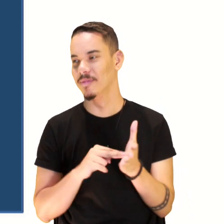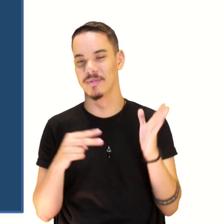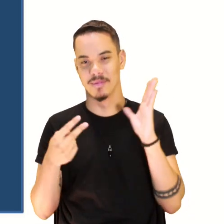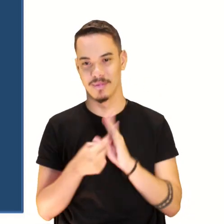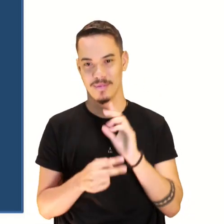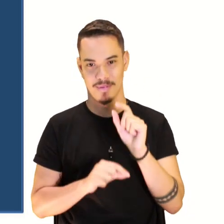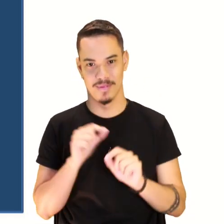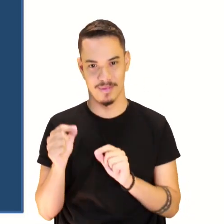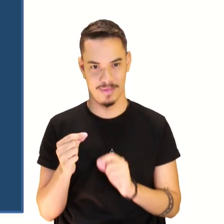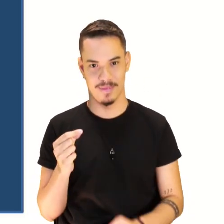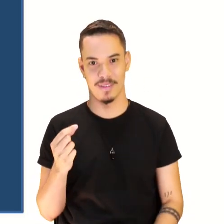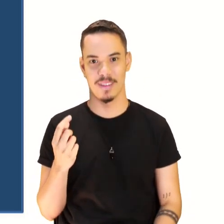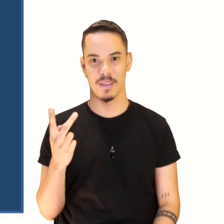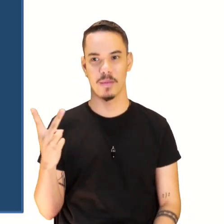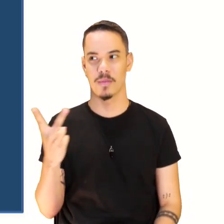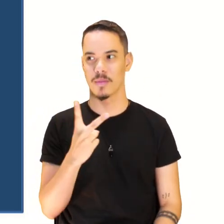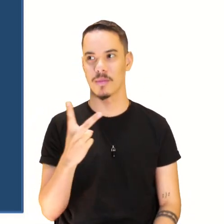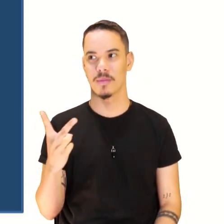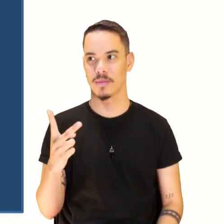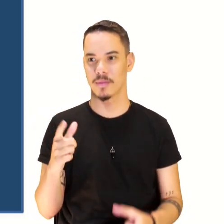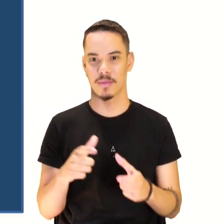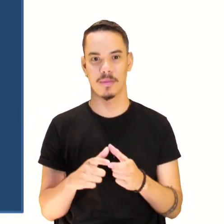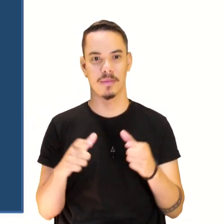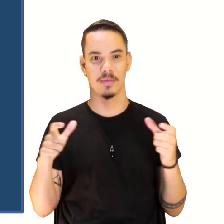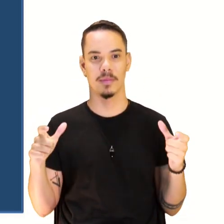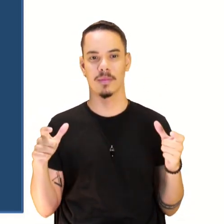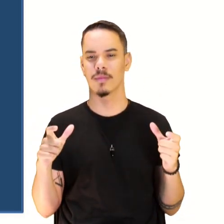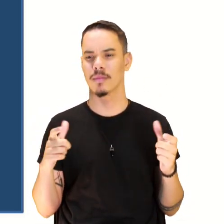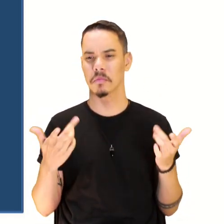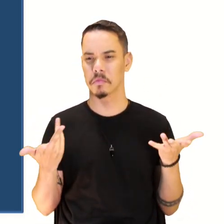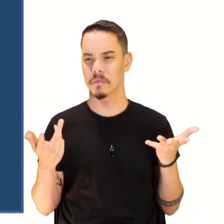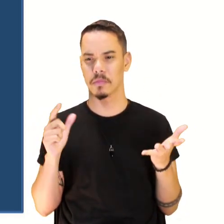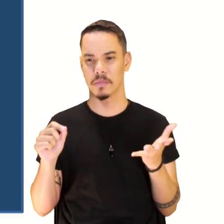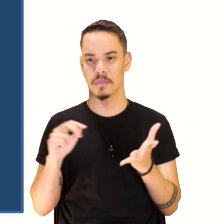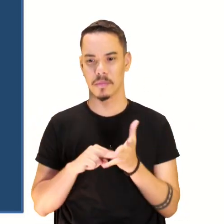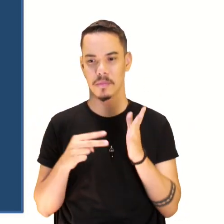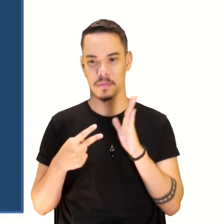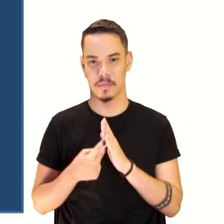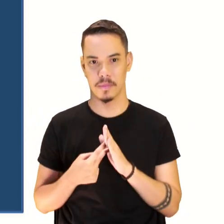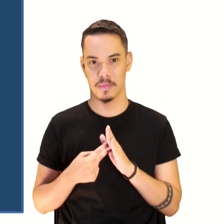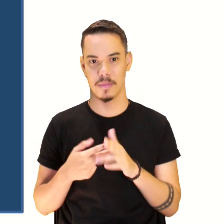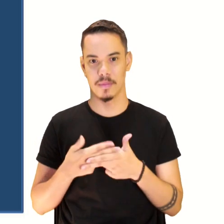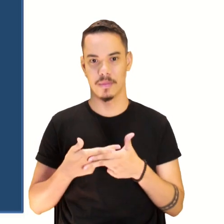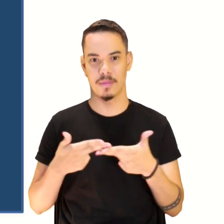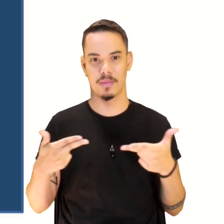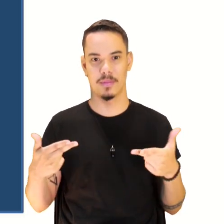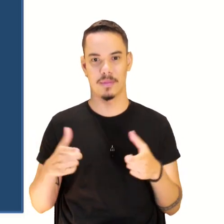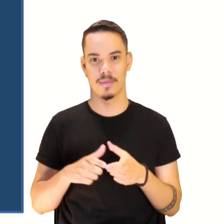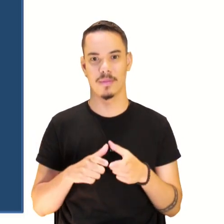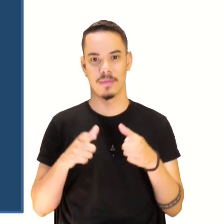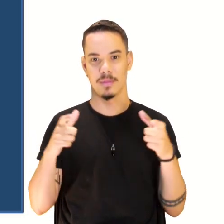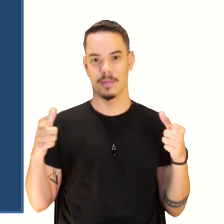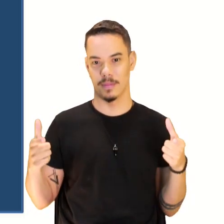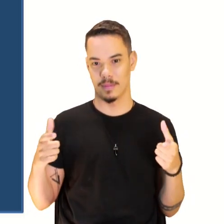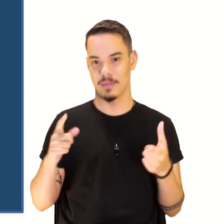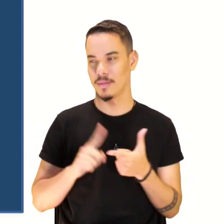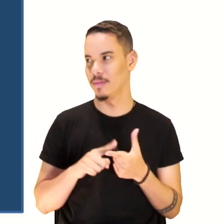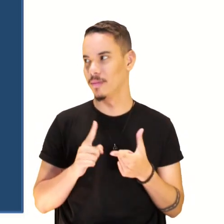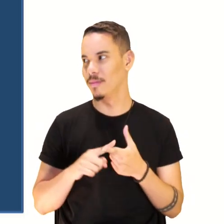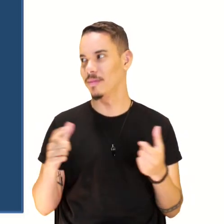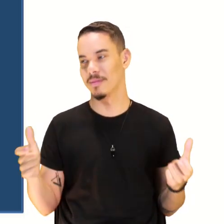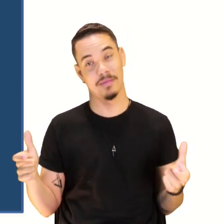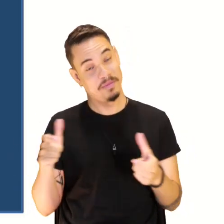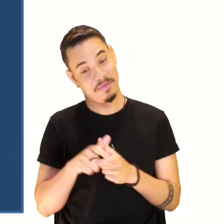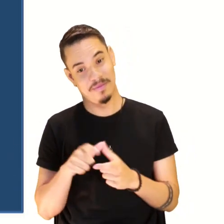entre duas grandezas mas o que é uma grandeza profissional uma coisa grande uma coisa pequena